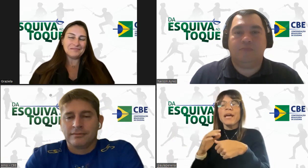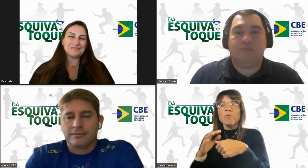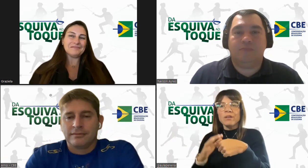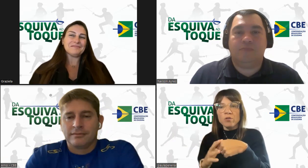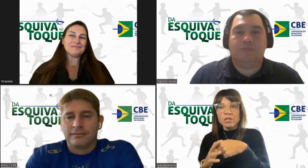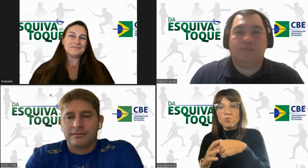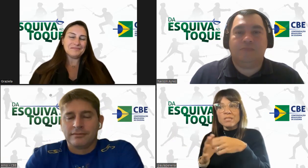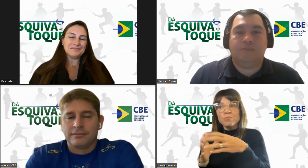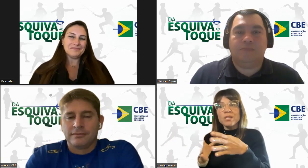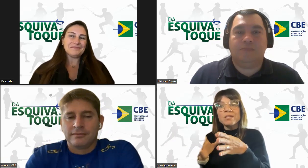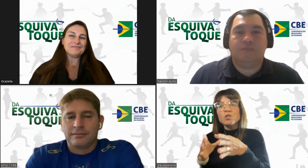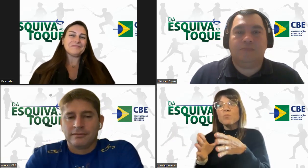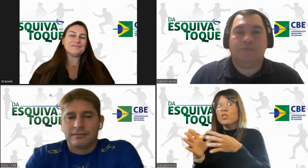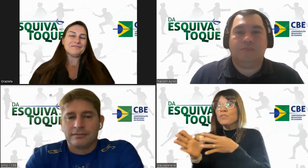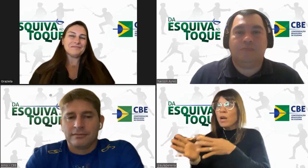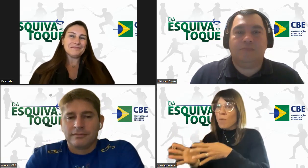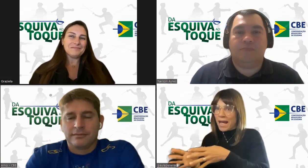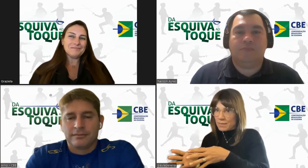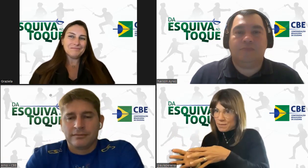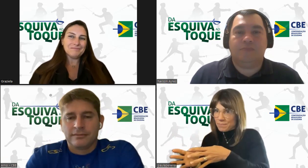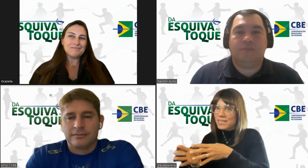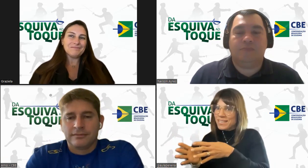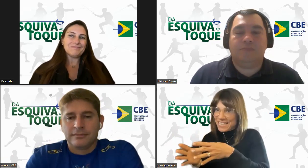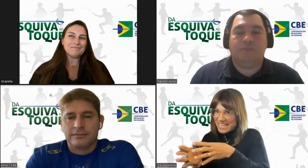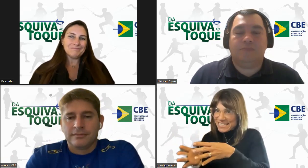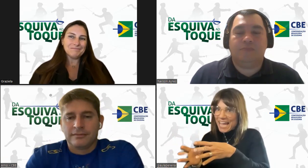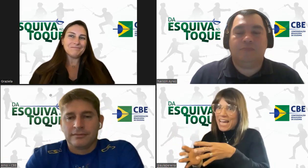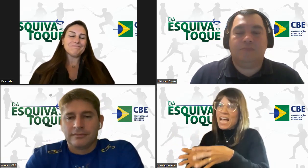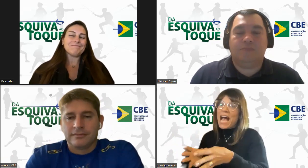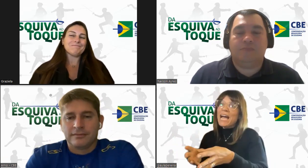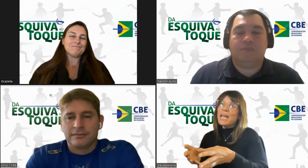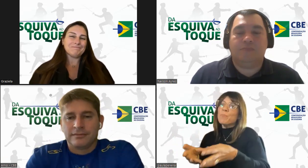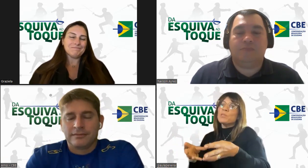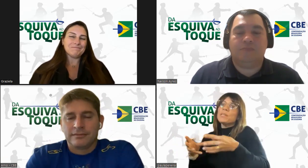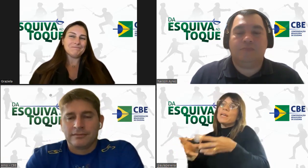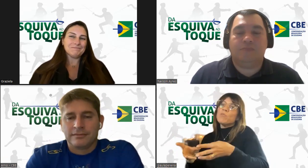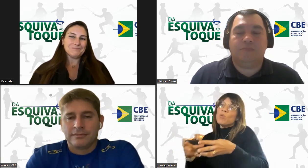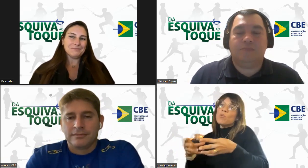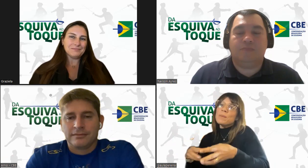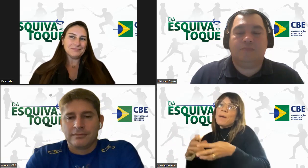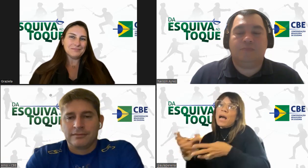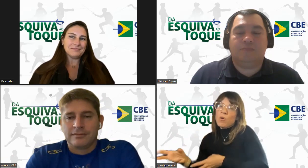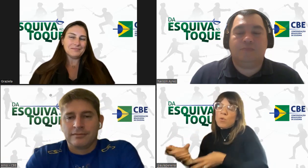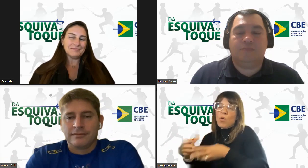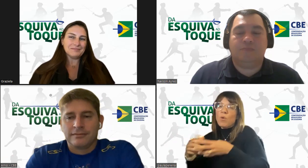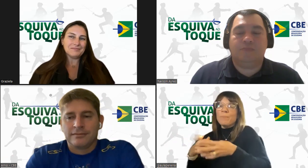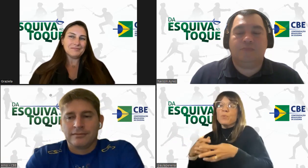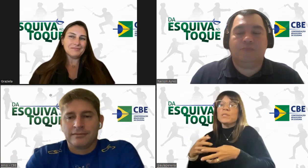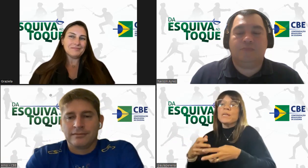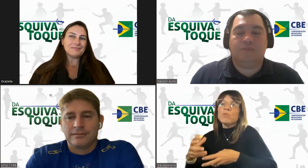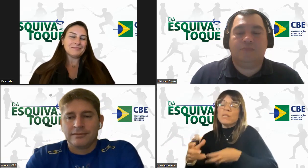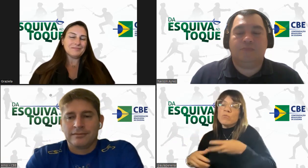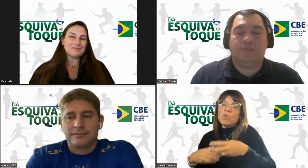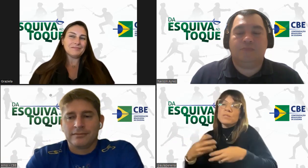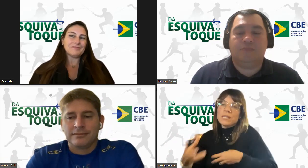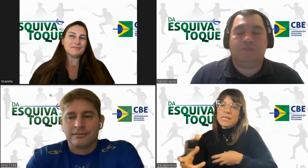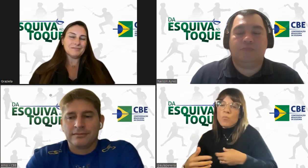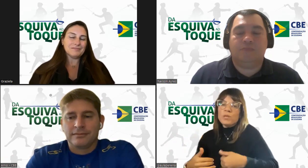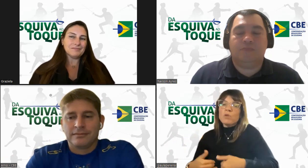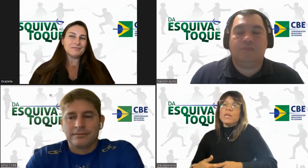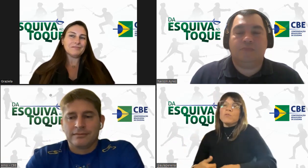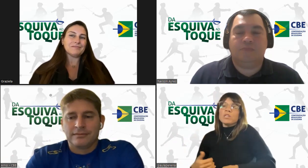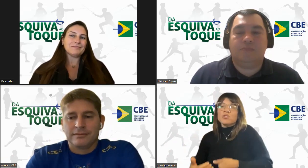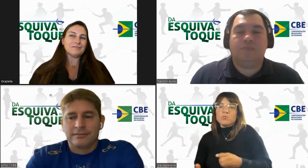café da manhã no hotel levar outras coisas porque não isso pode virar o álibi né ah é porque eu comi mal ou é porque eu não